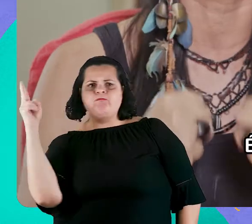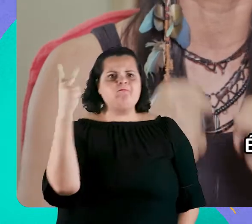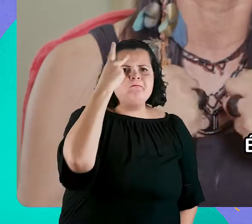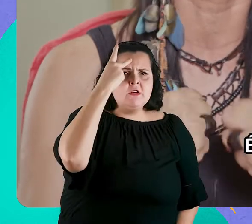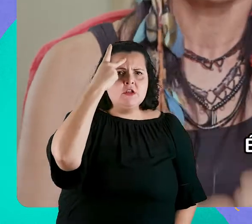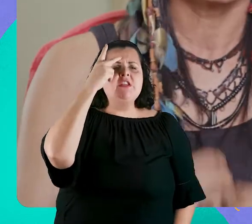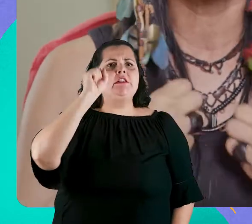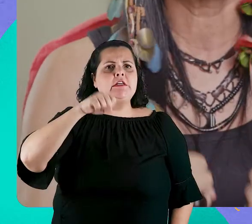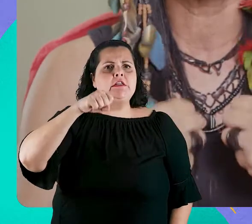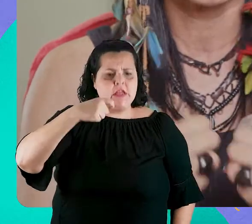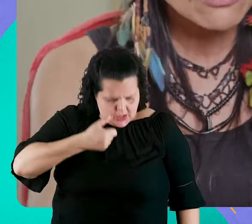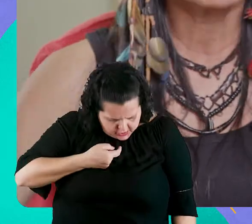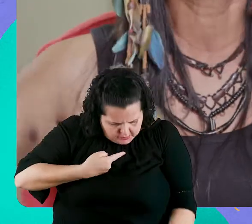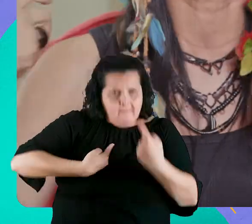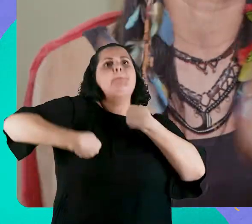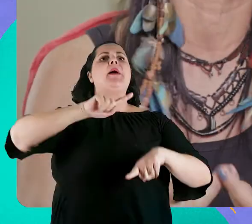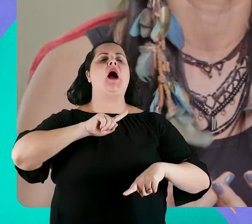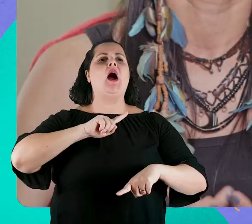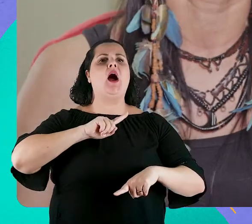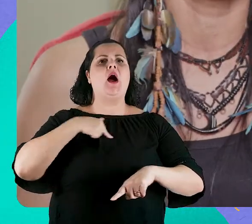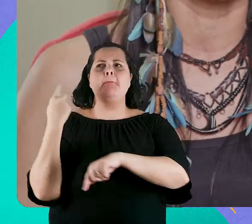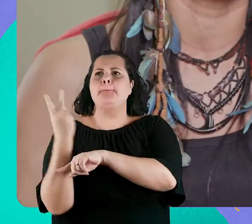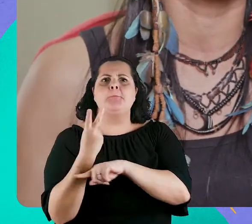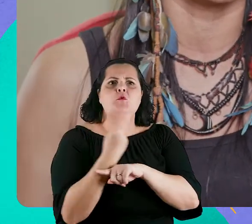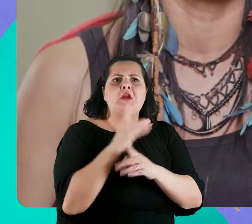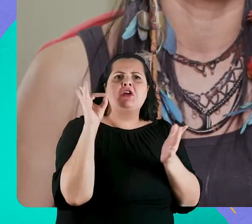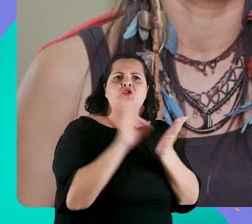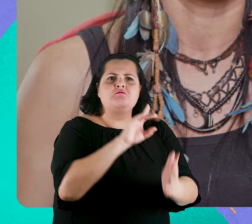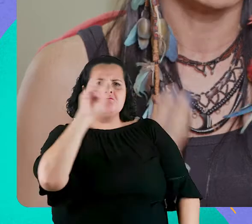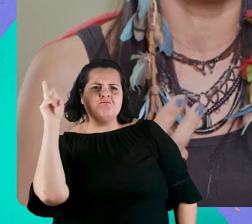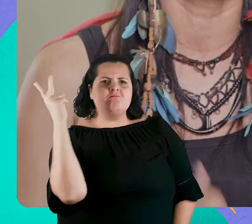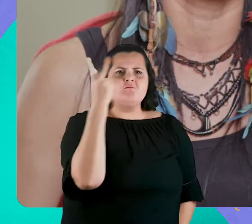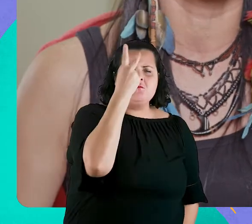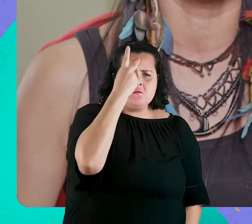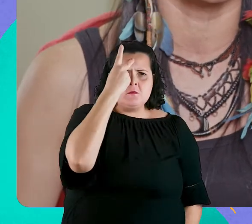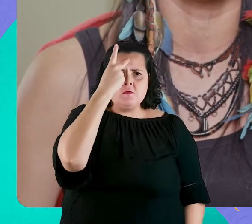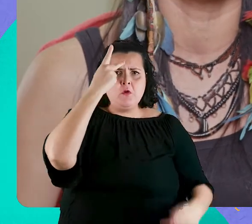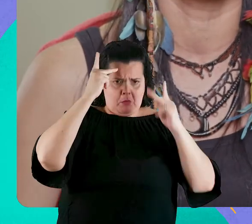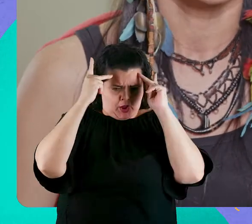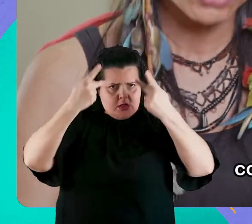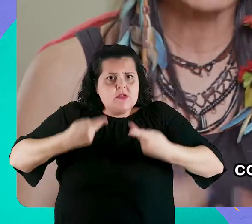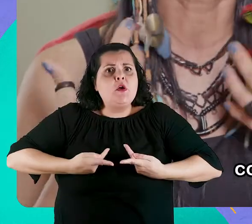mexer com o nosso eu, com o nosso imaginário, de buscar uma renovação como ser humano que